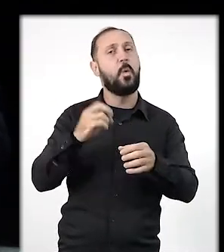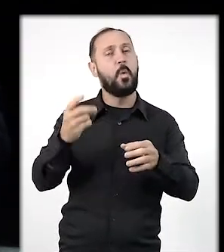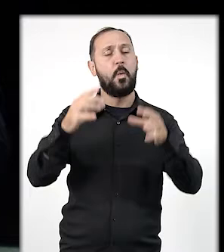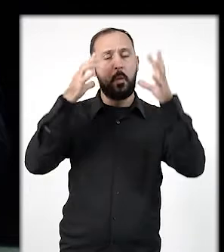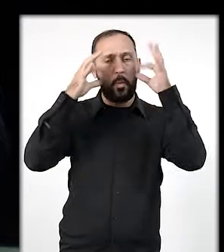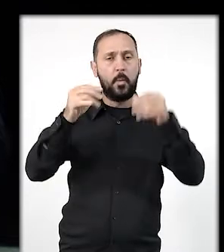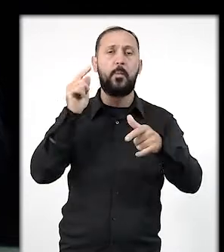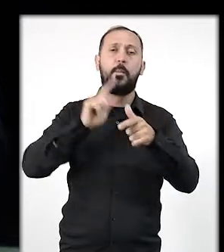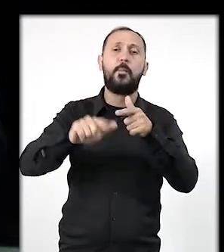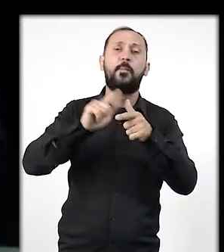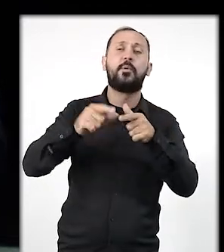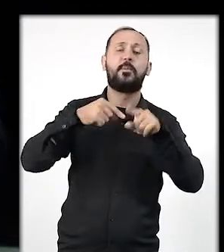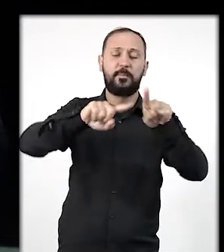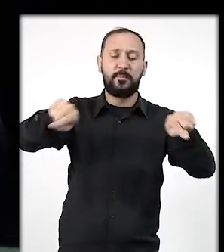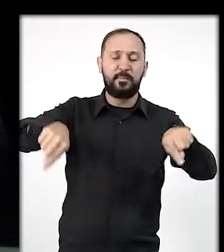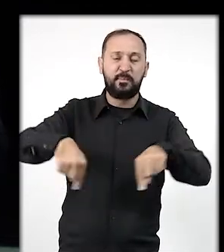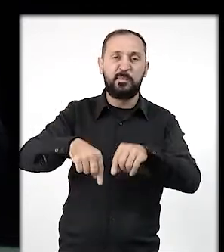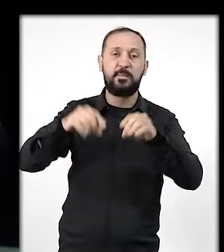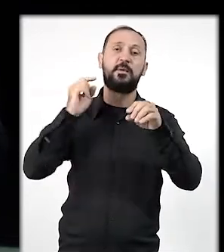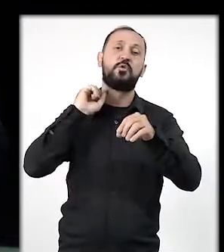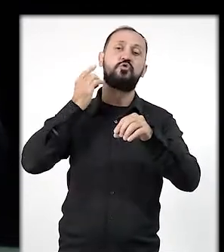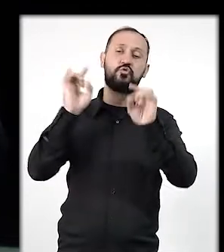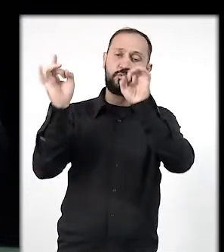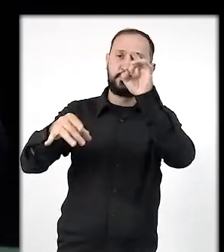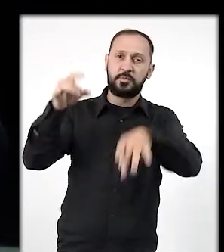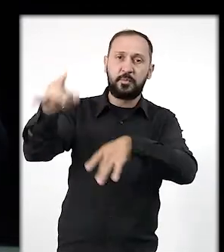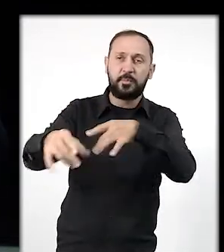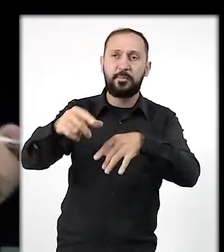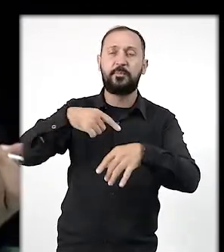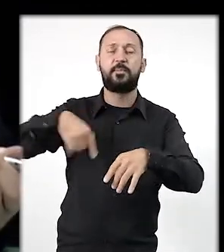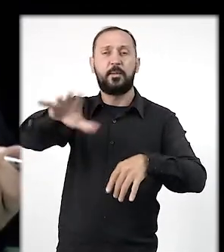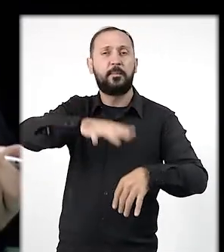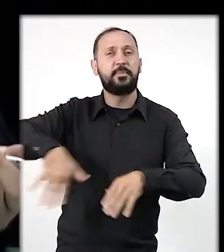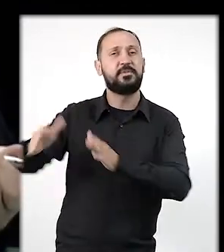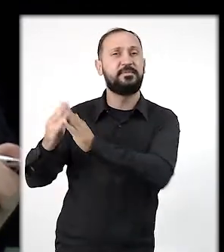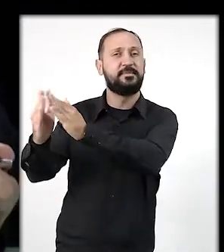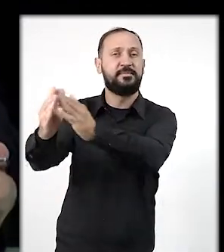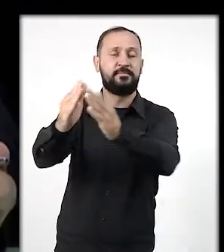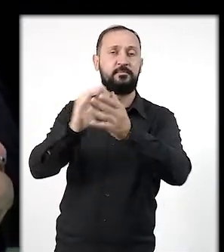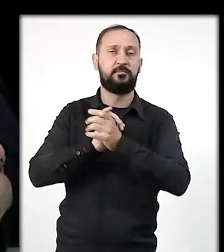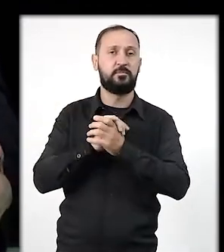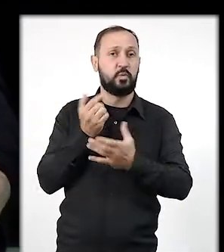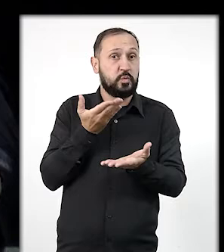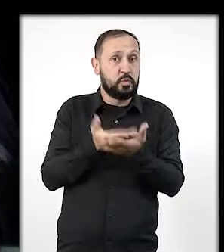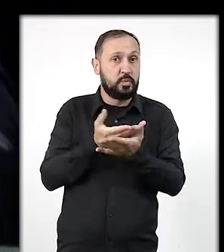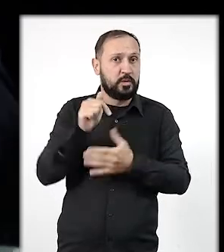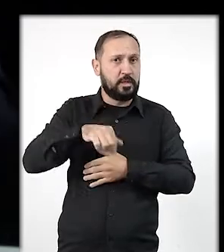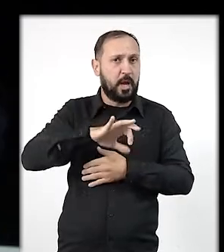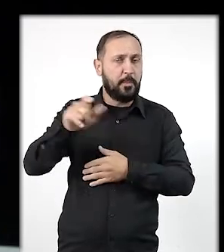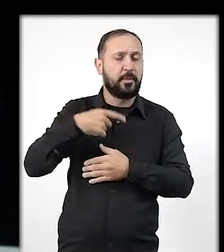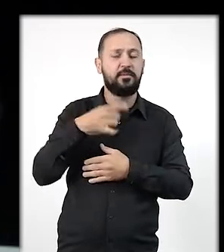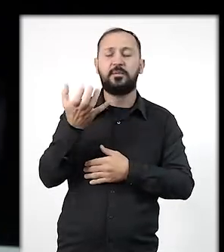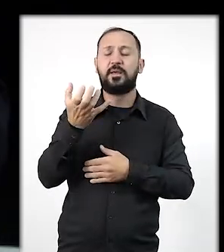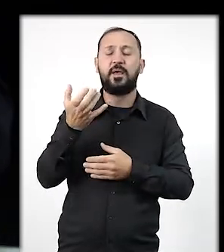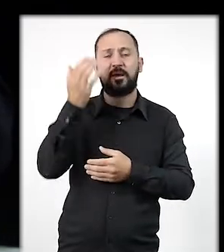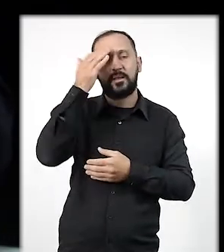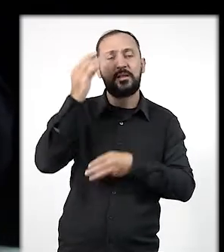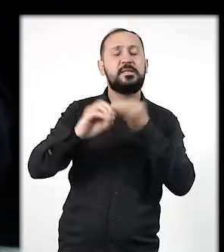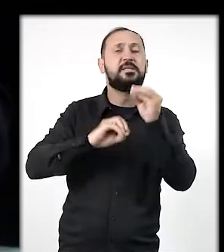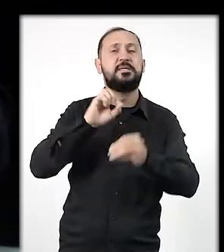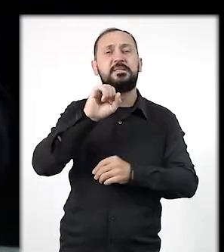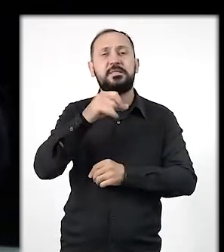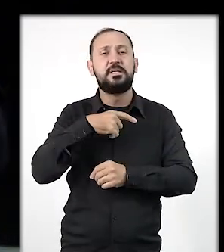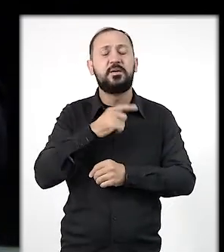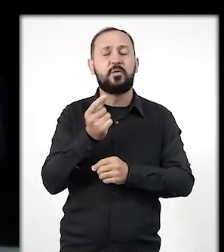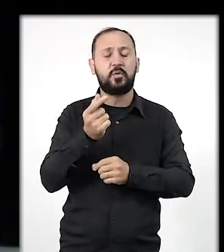o problemão que um quintal sujo na sua rua pode causar a todos os vizinhos. Um estudo aqui de Campo Grande buscou entender se